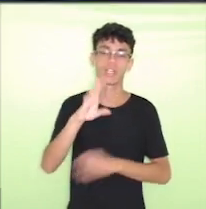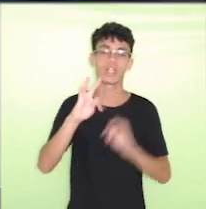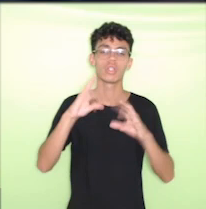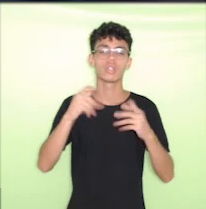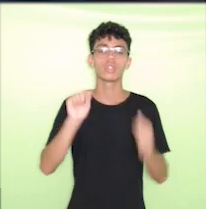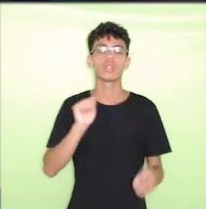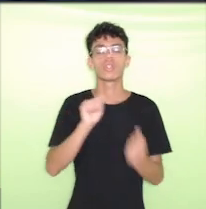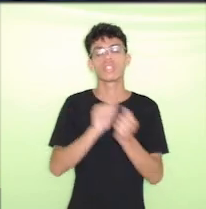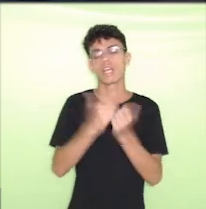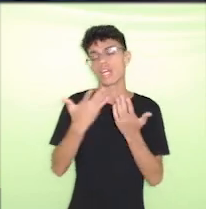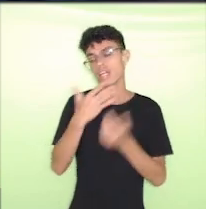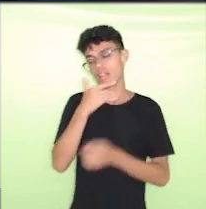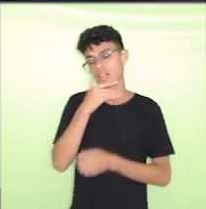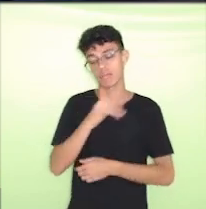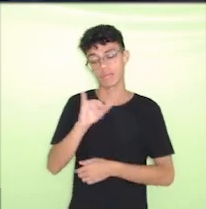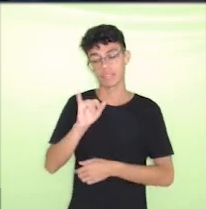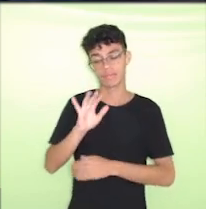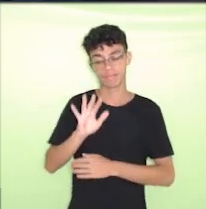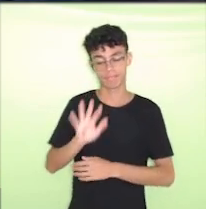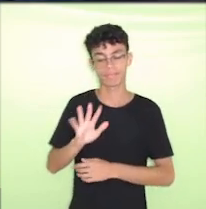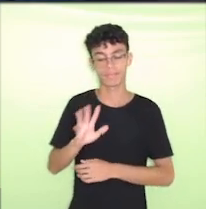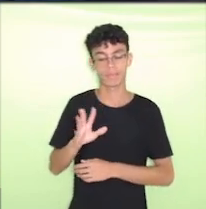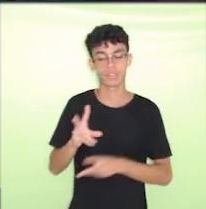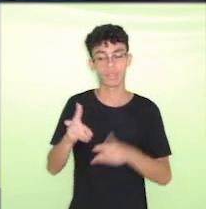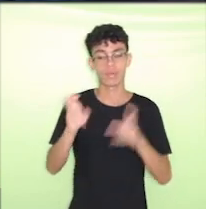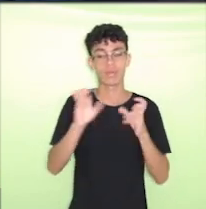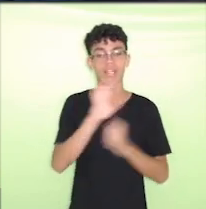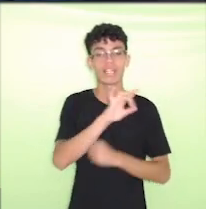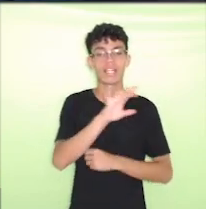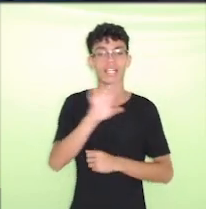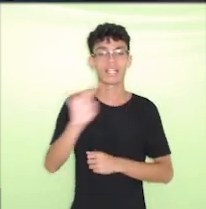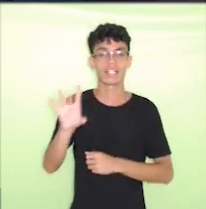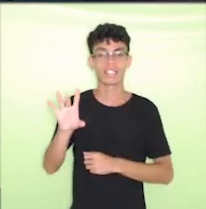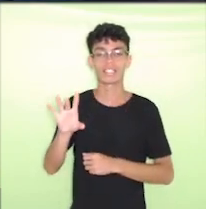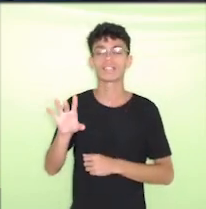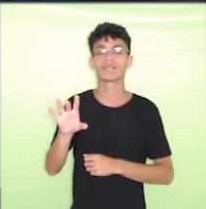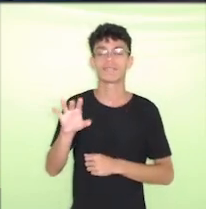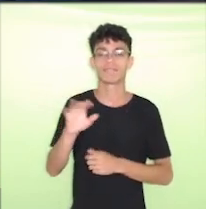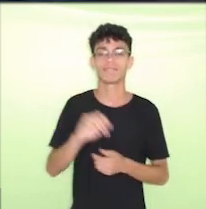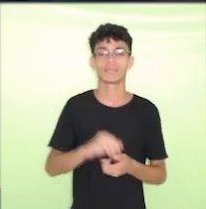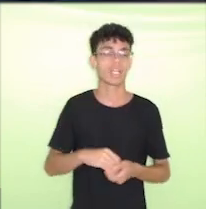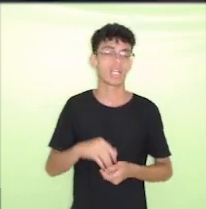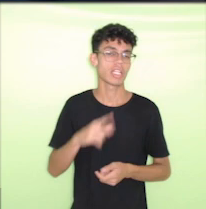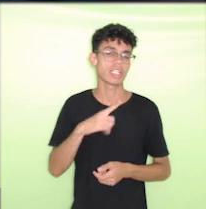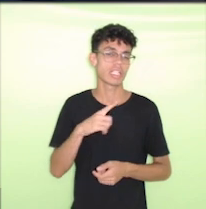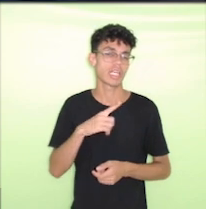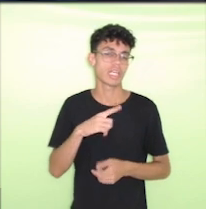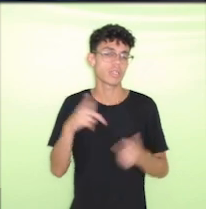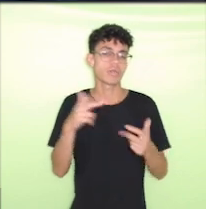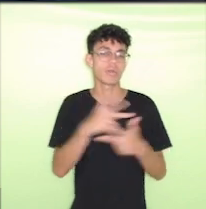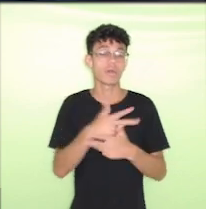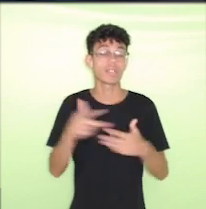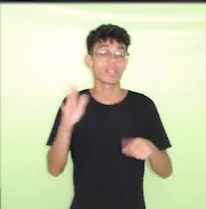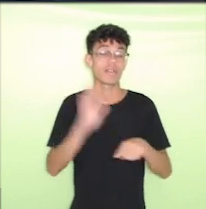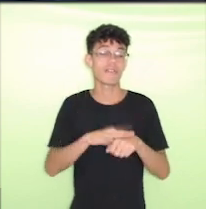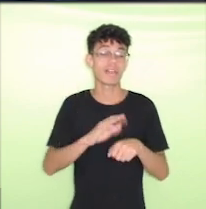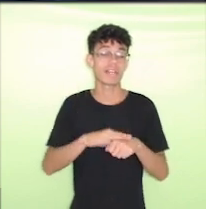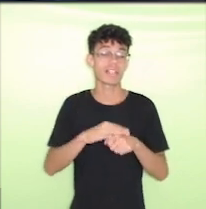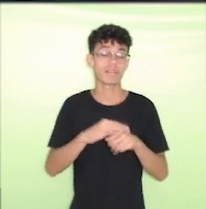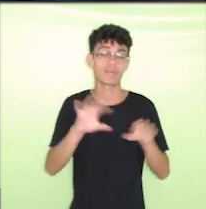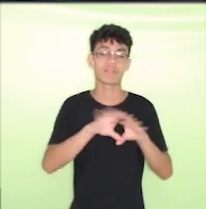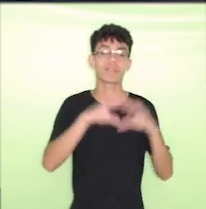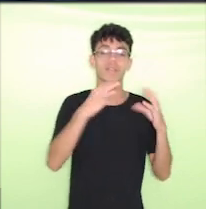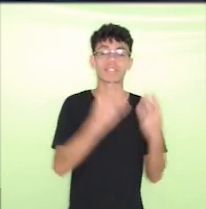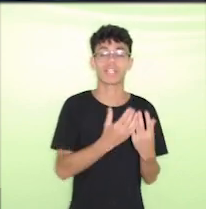Irmã superintendente, veja. Cada criatura excepcionalmente dotada traz consequências imprevisíveis para uma comunidade. Às